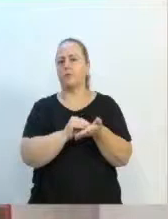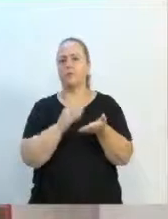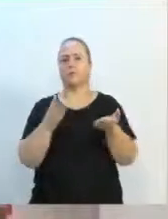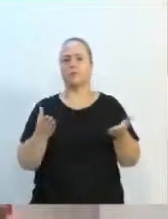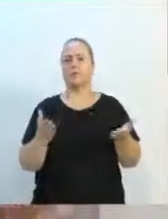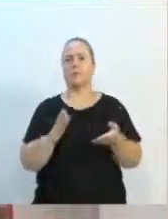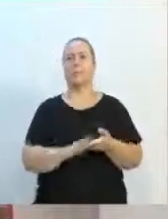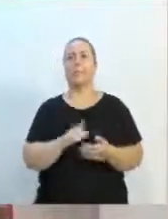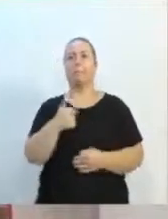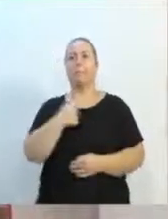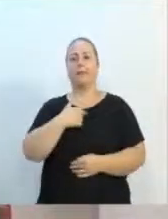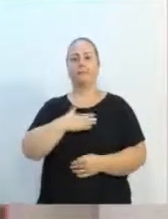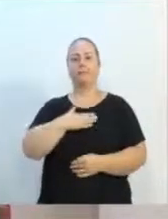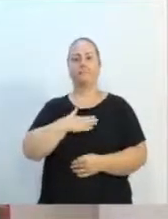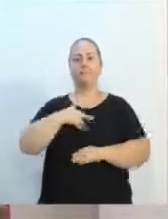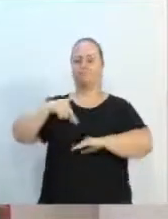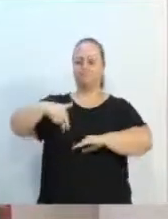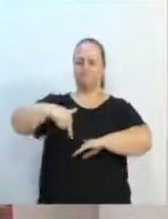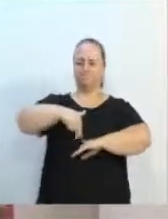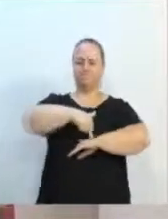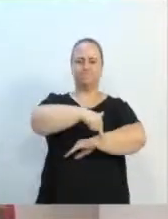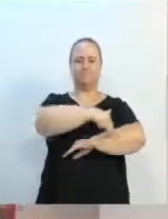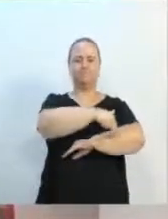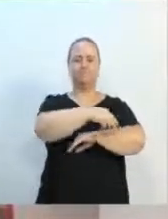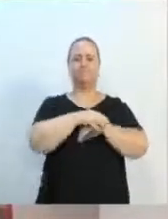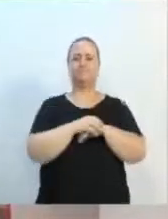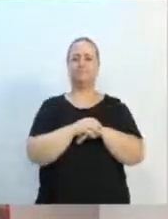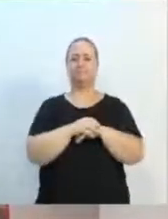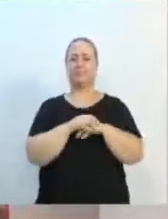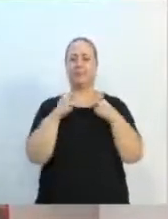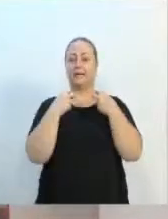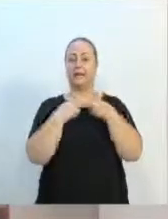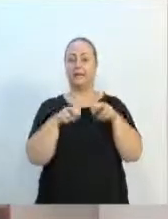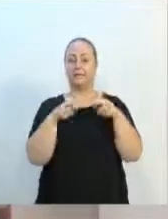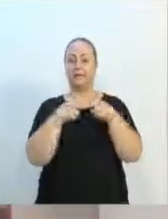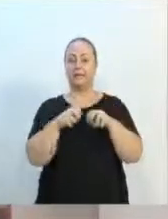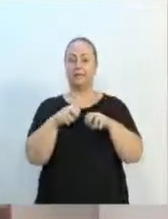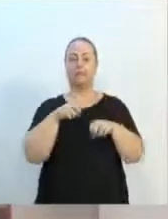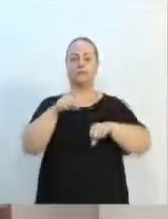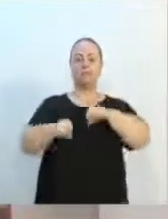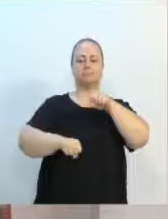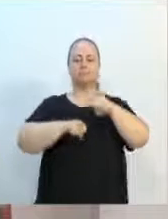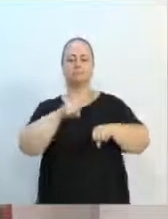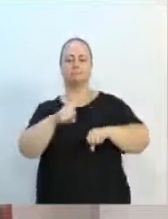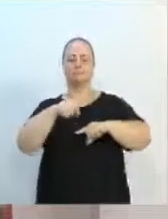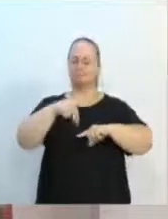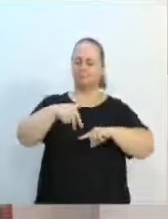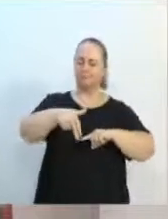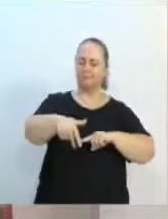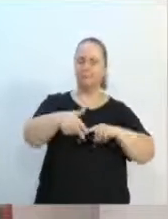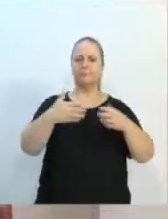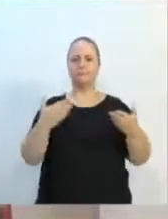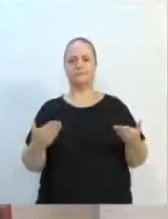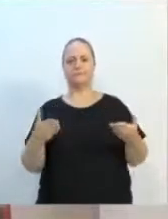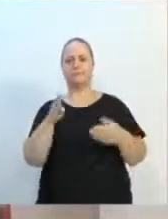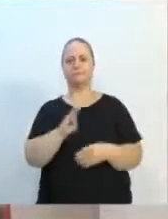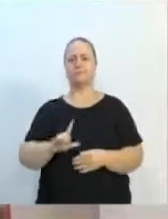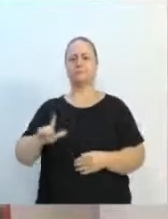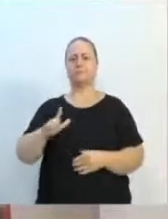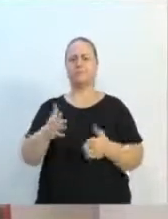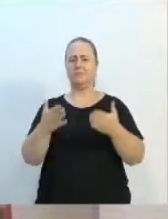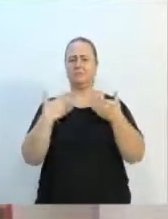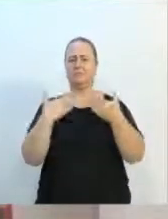pedestre, entusiasta do transporte de zero impacto, a pé, bicicleta, vejo que, por Blumenau ser uma cidade tão